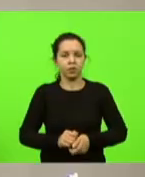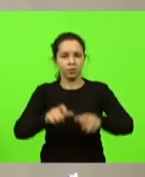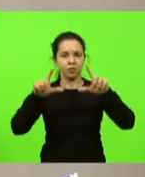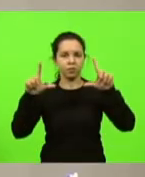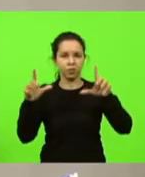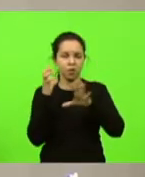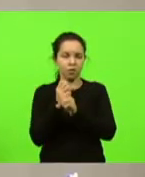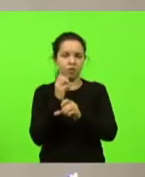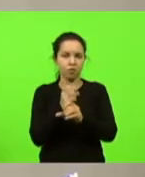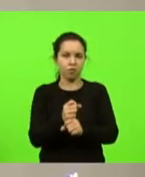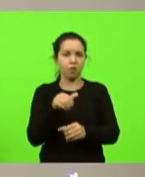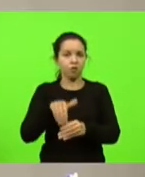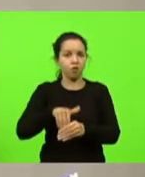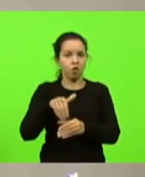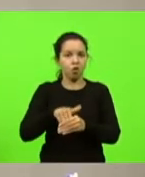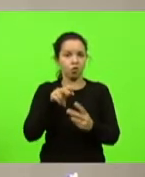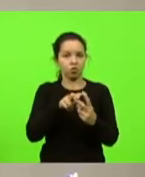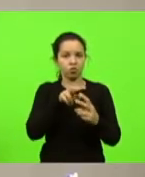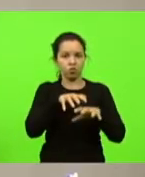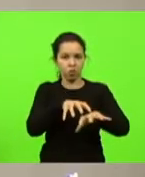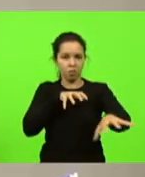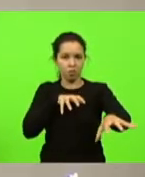remotos.